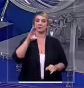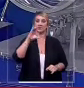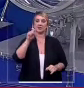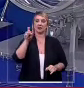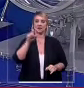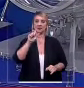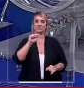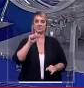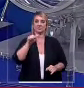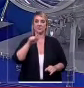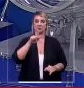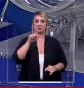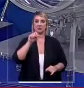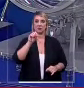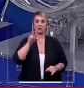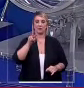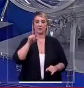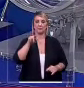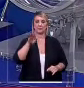loterias.caixa.gov.br.